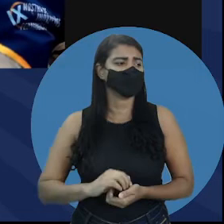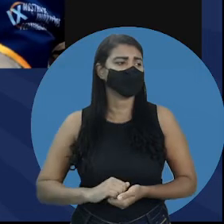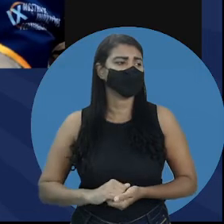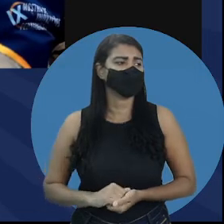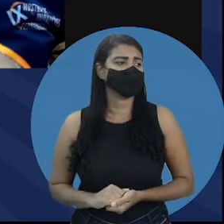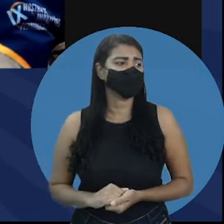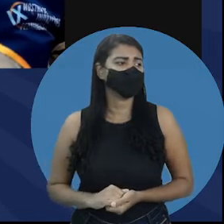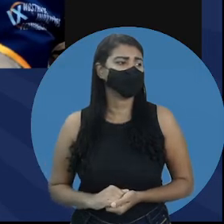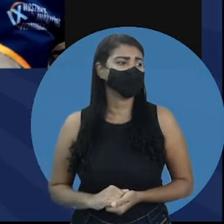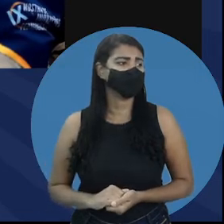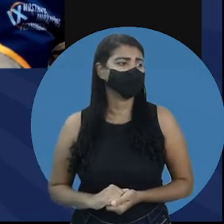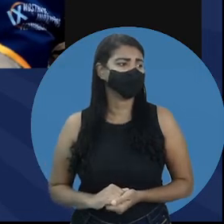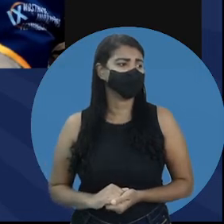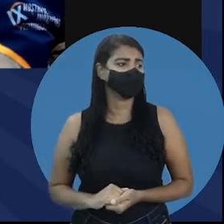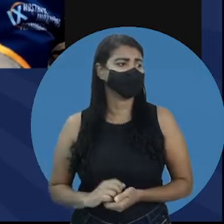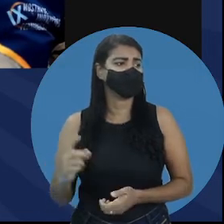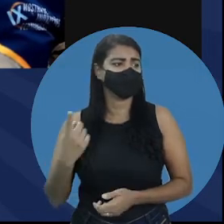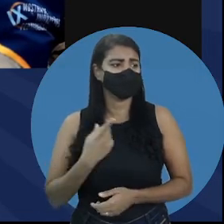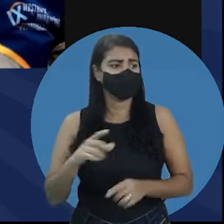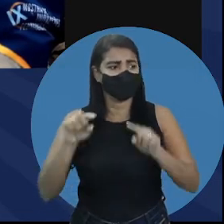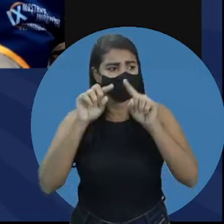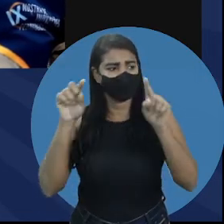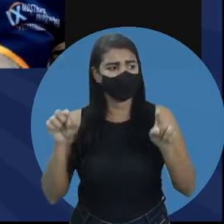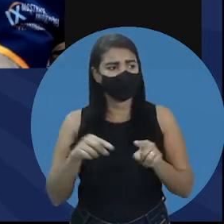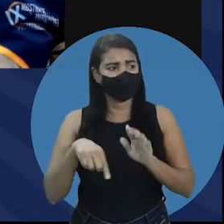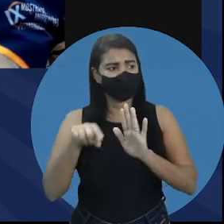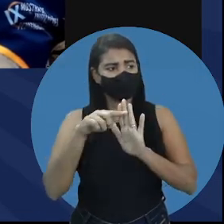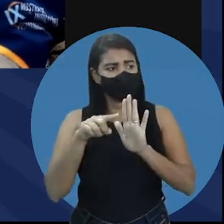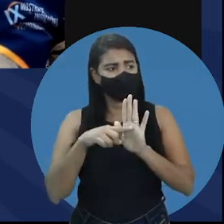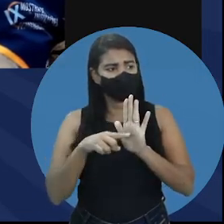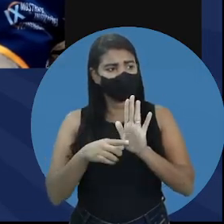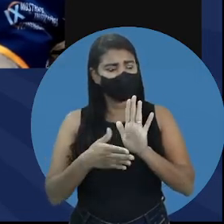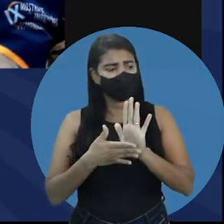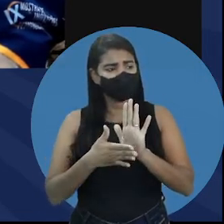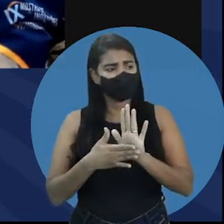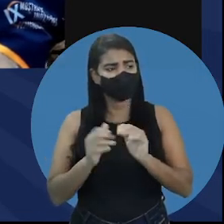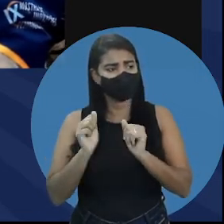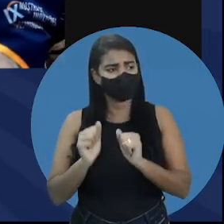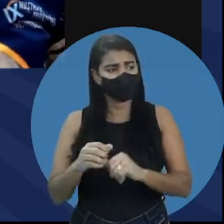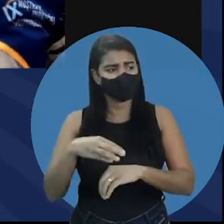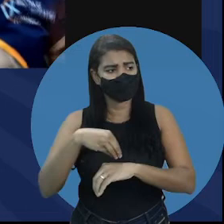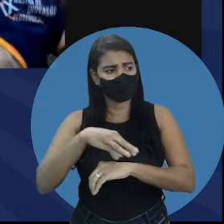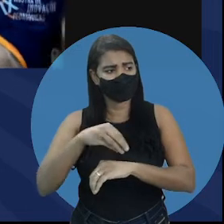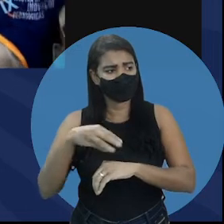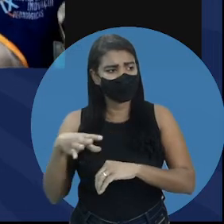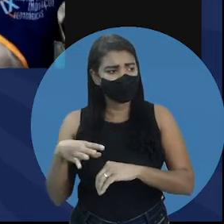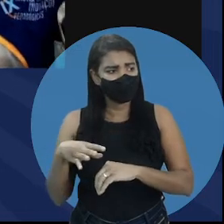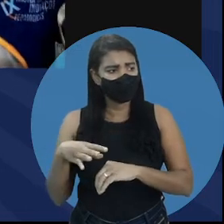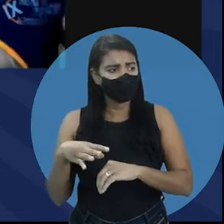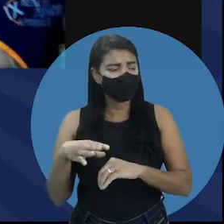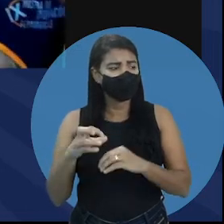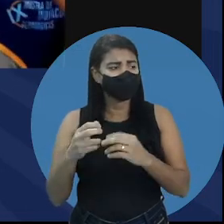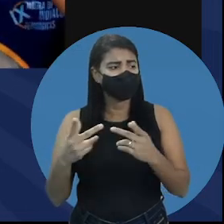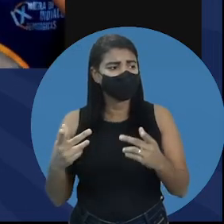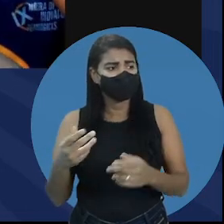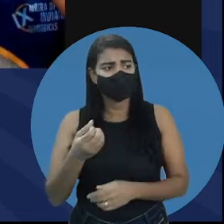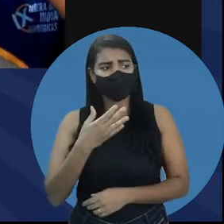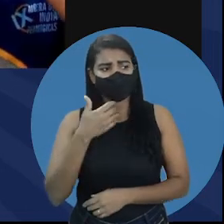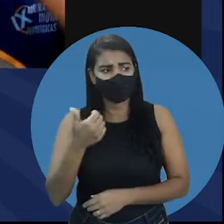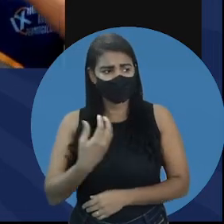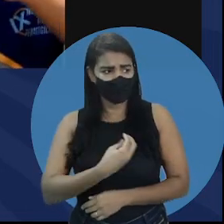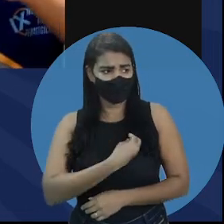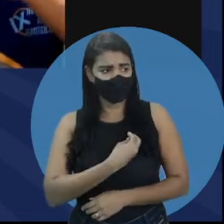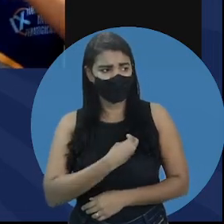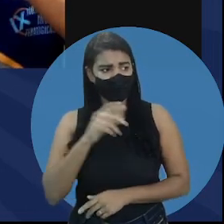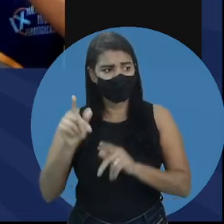o nosso projeto, ele é um projeto que pode ser aplicado de forma positiva na vida das